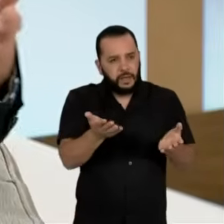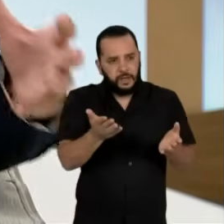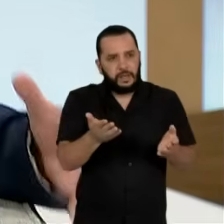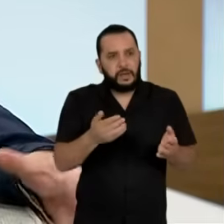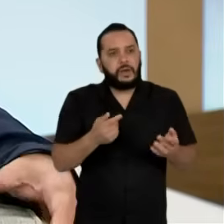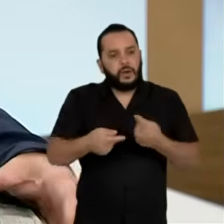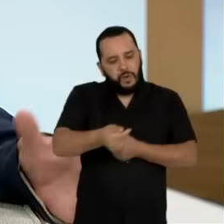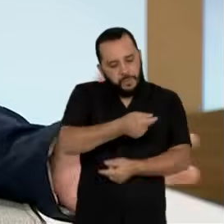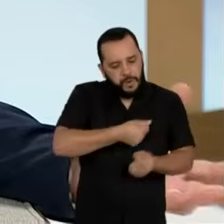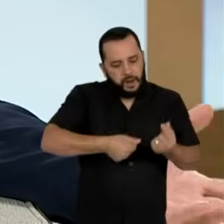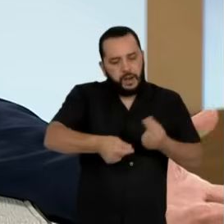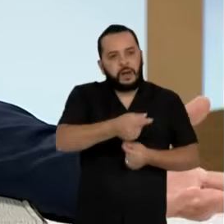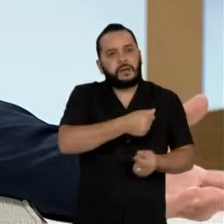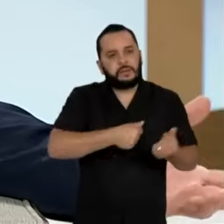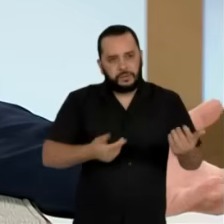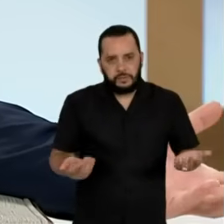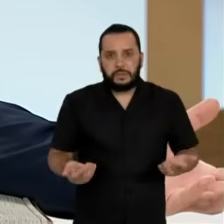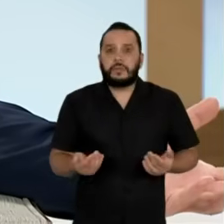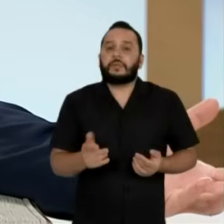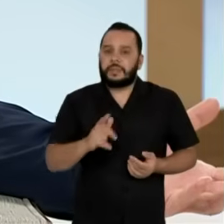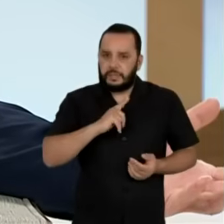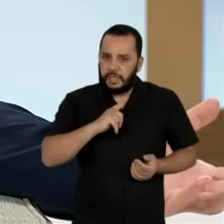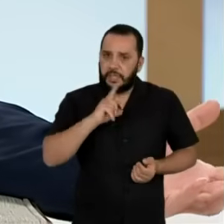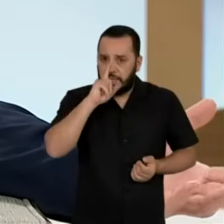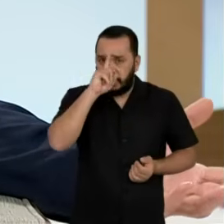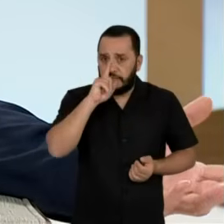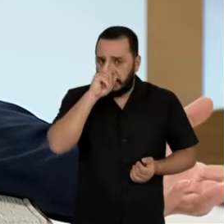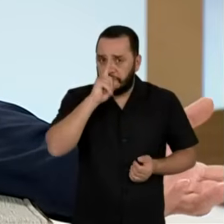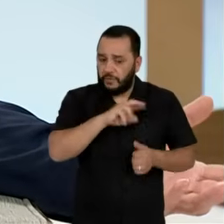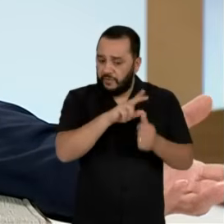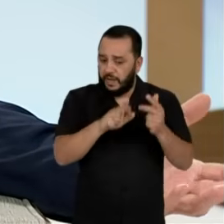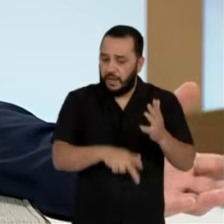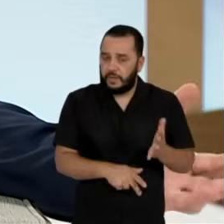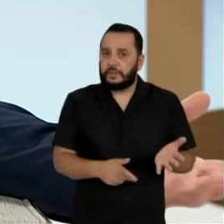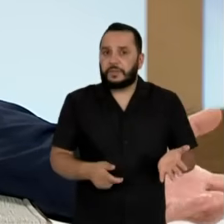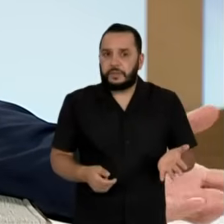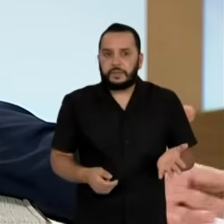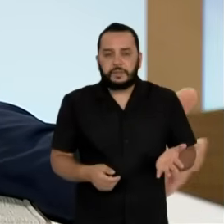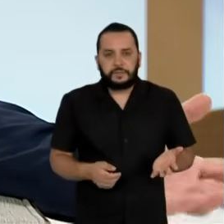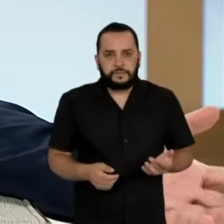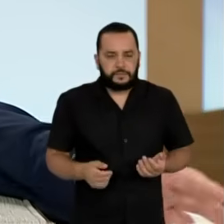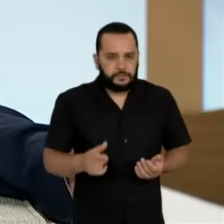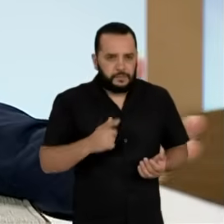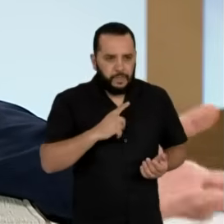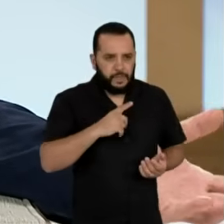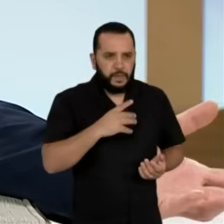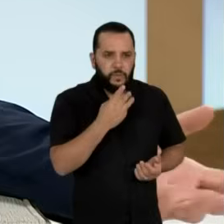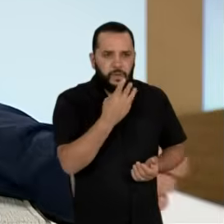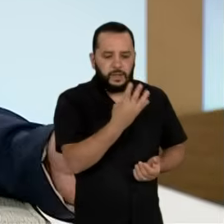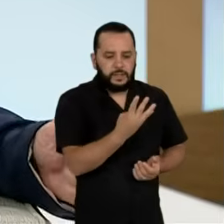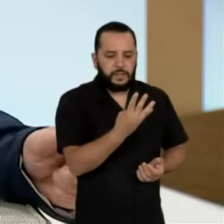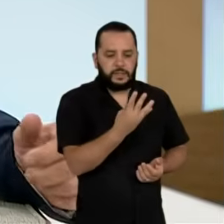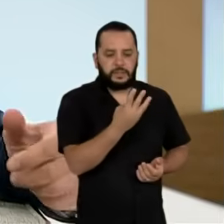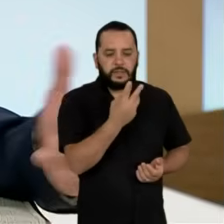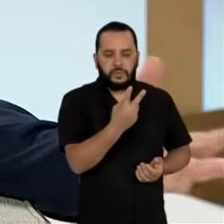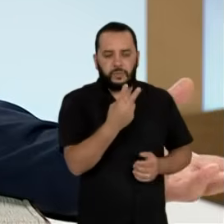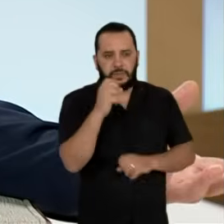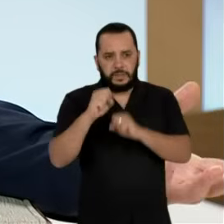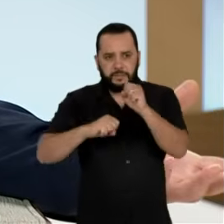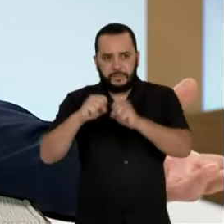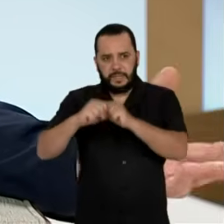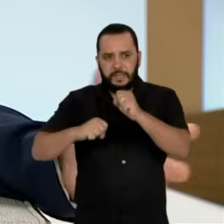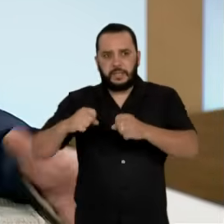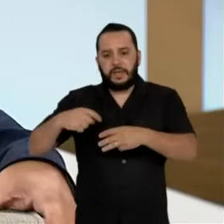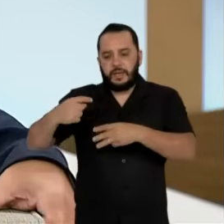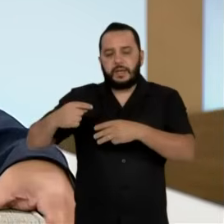o comércio e tal. Mas tem um monte de risco, né? A gente está previsto lá, se não me engano, 42 hidrelétricas, 26